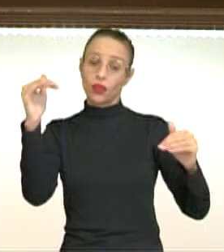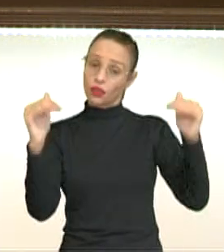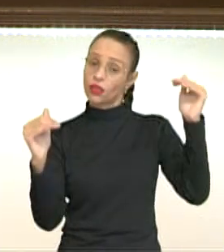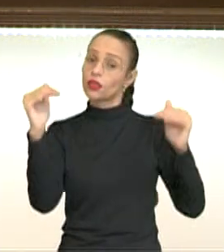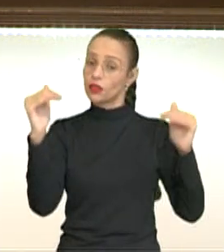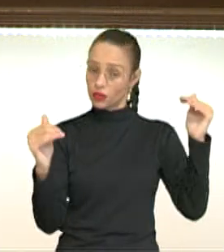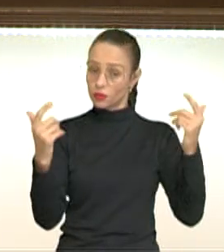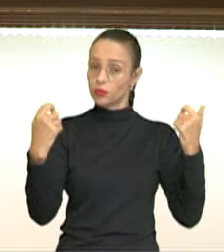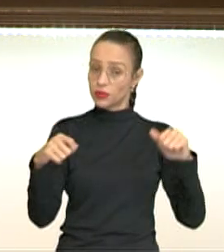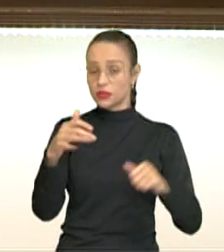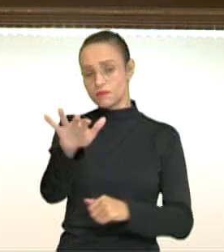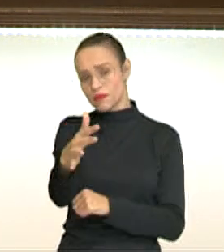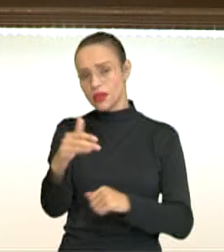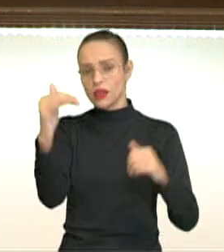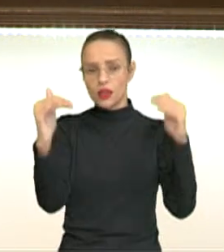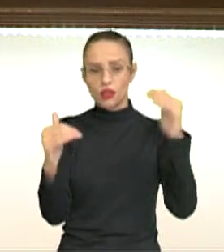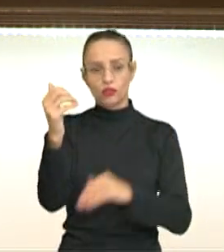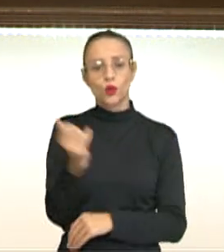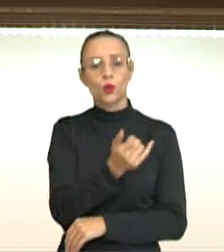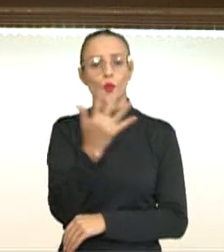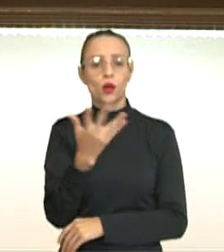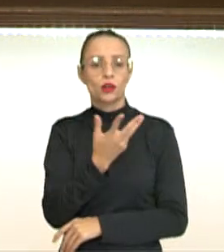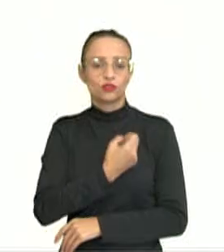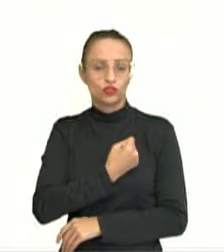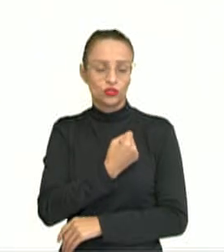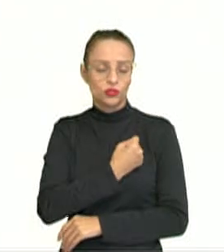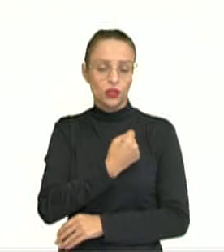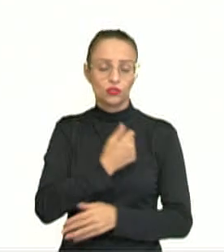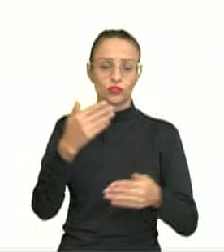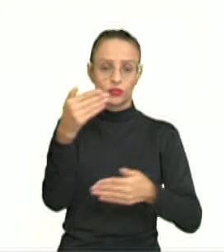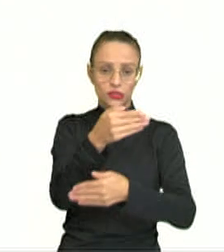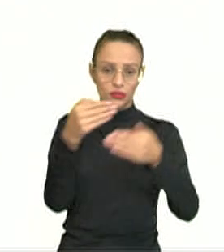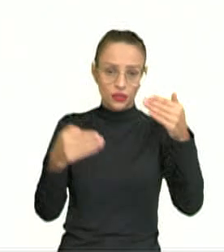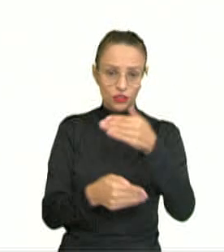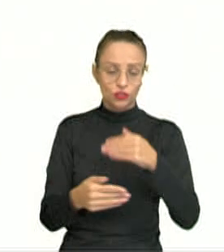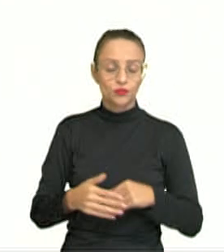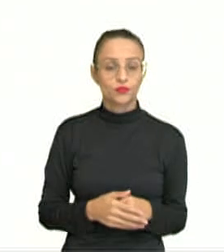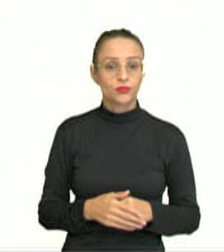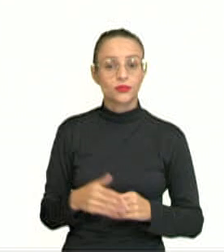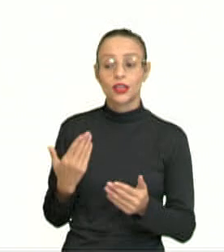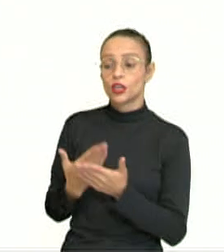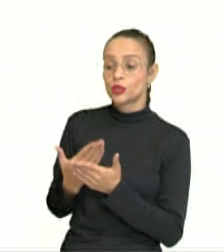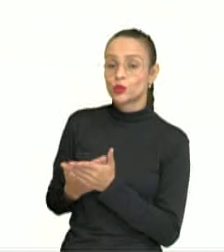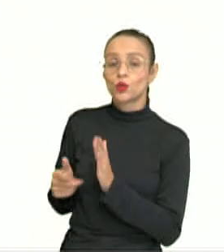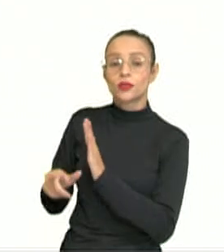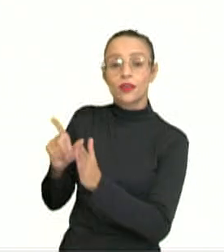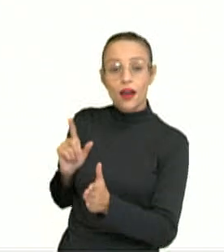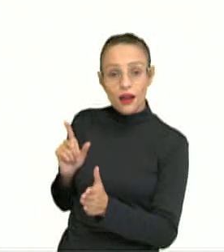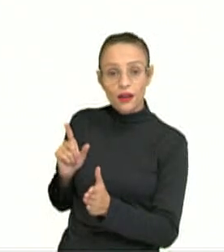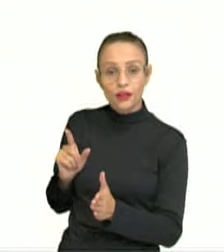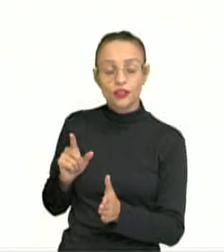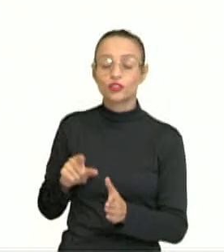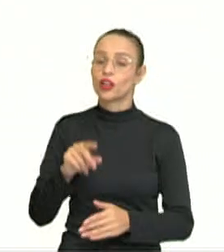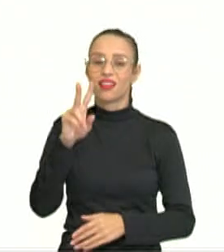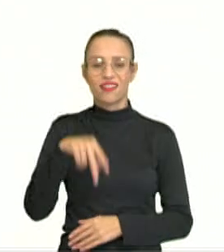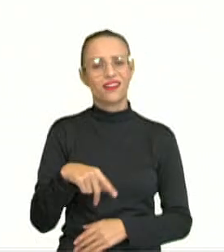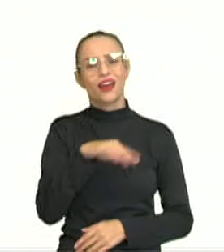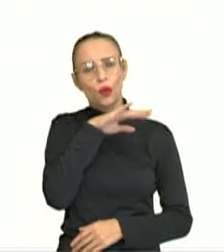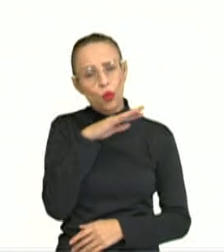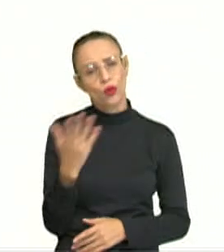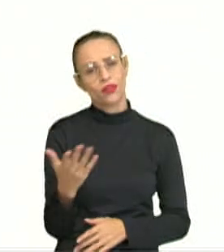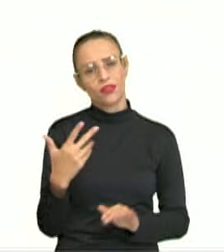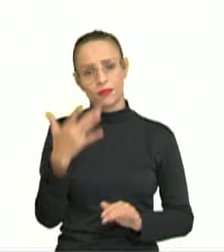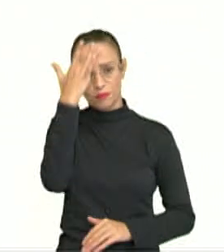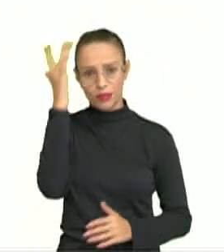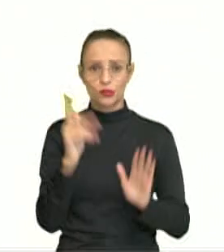dosagem, tem que ter uma média de número de slides, ok? Estudar os slides e não apenas ler. É péssimo quando uma